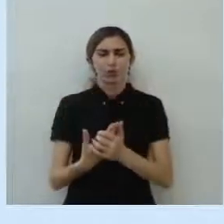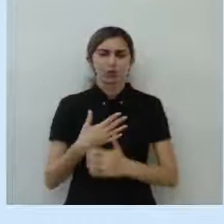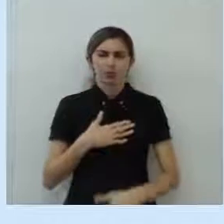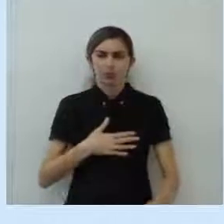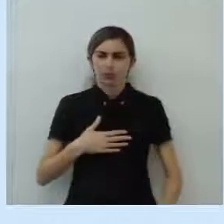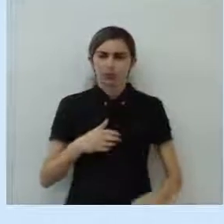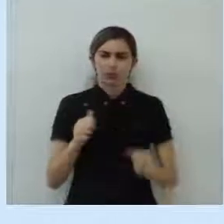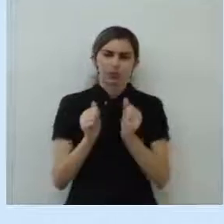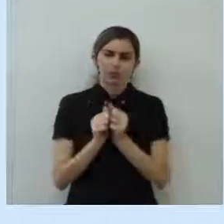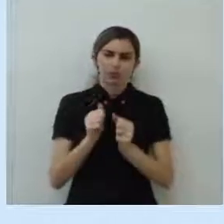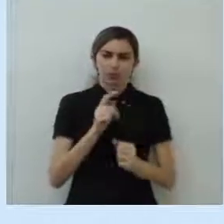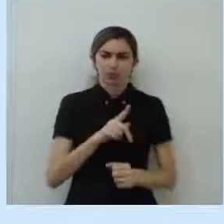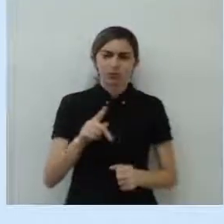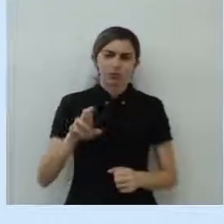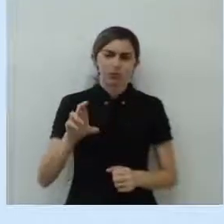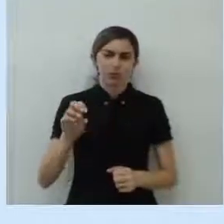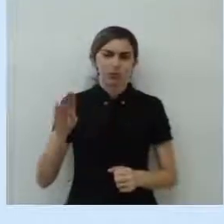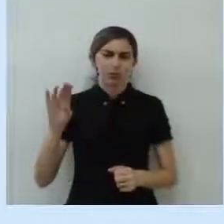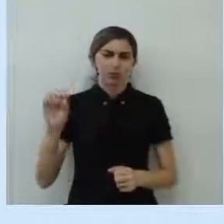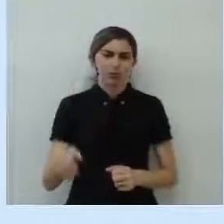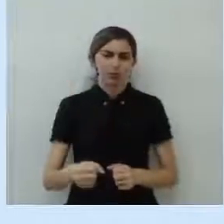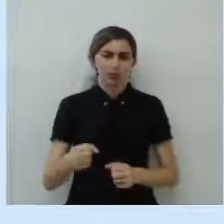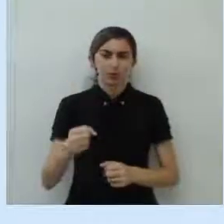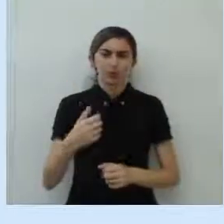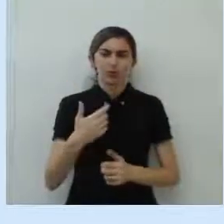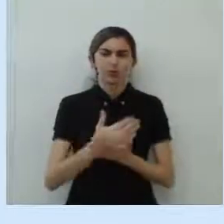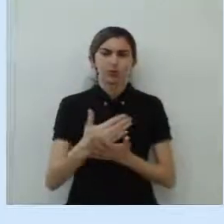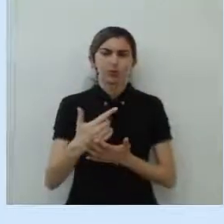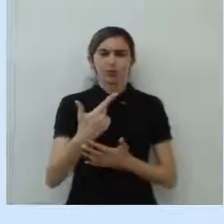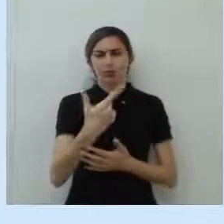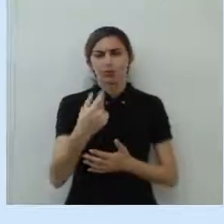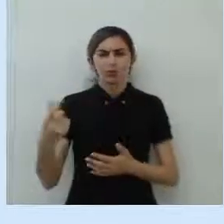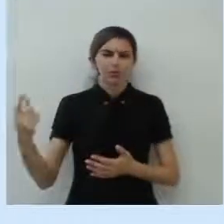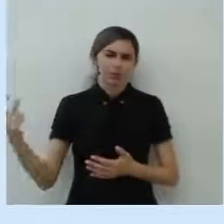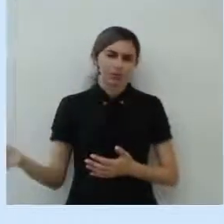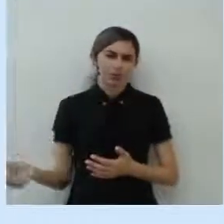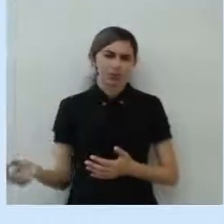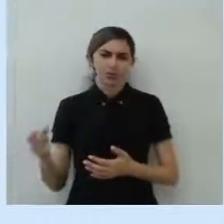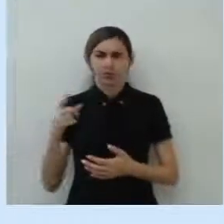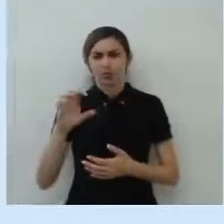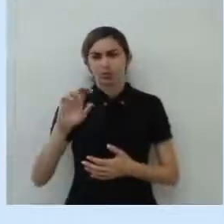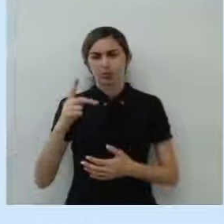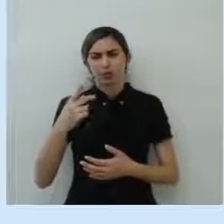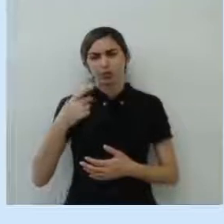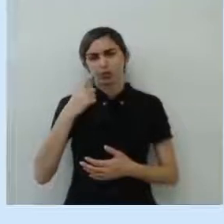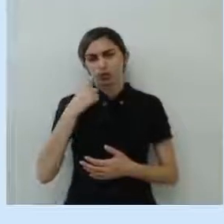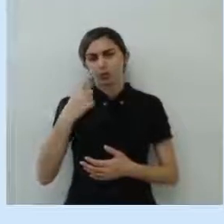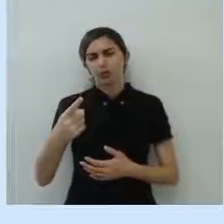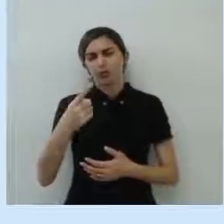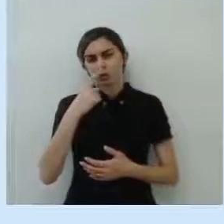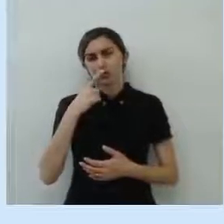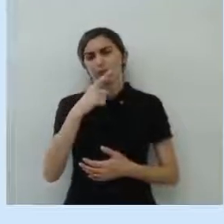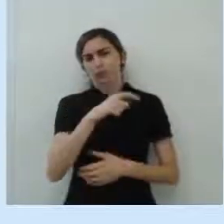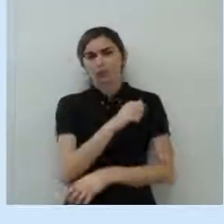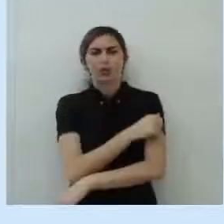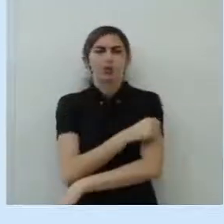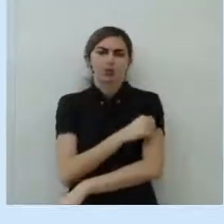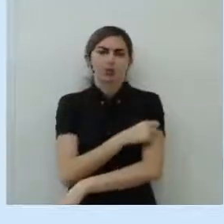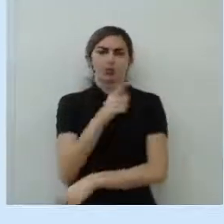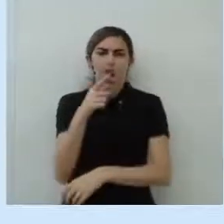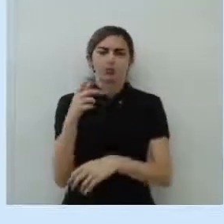do professor Robson, de dar aula lá no começo do ano 2000. E Chacrinha foi aluno do Marista. Só